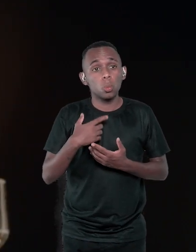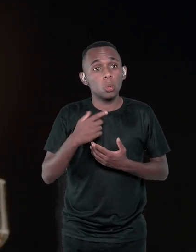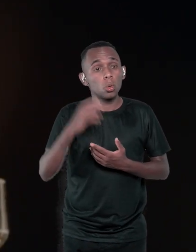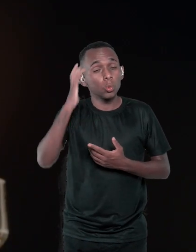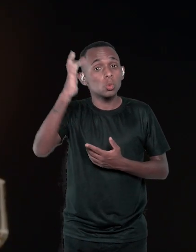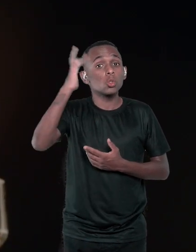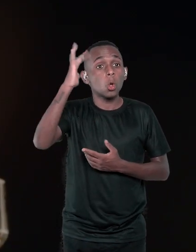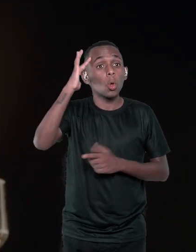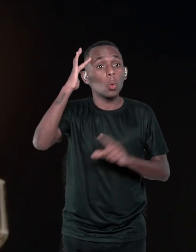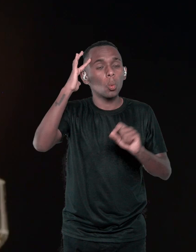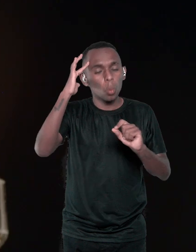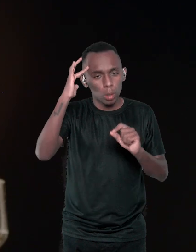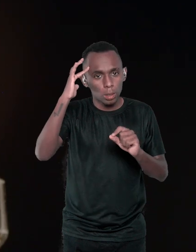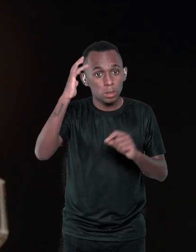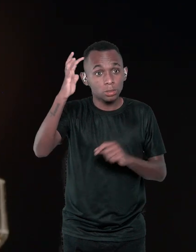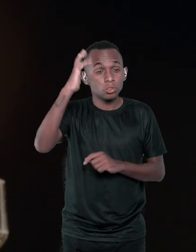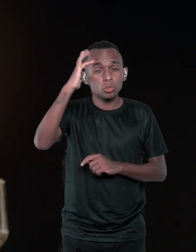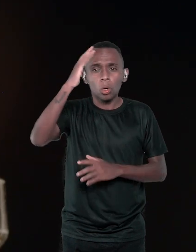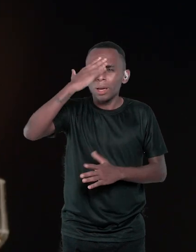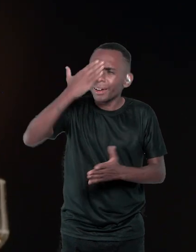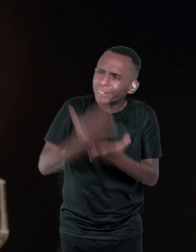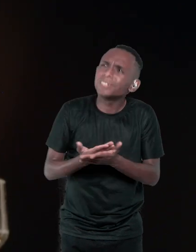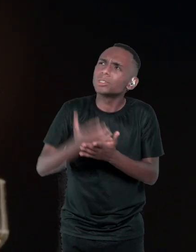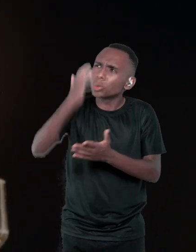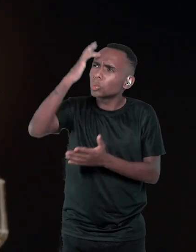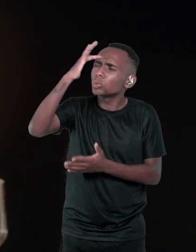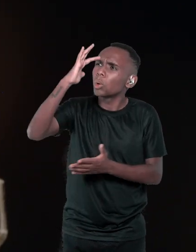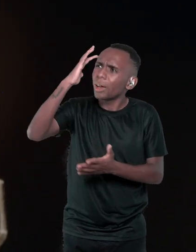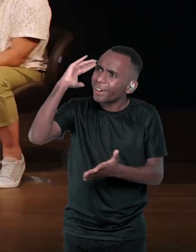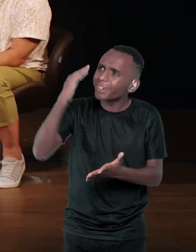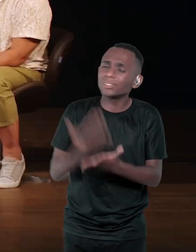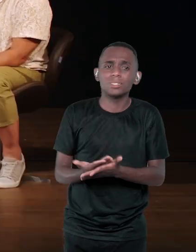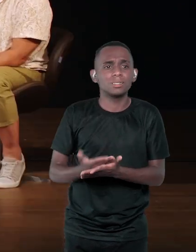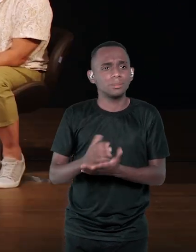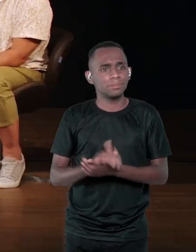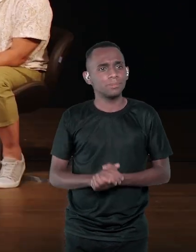é sonhos, acredite neles.